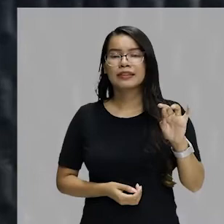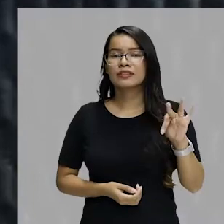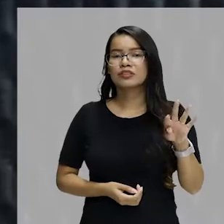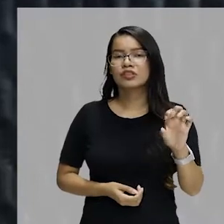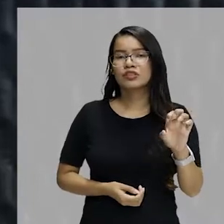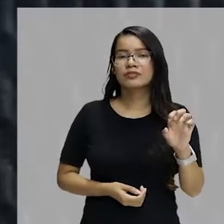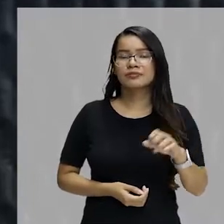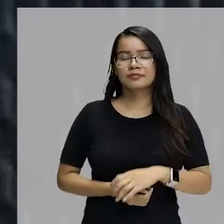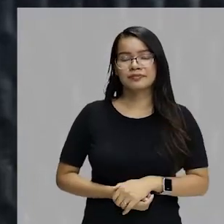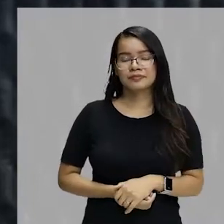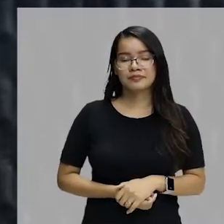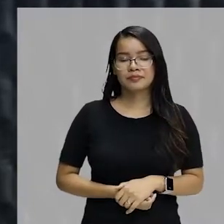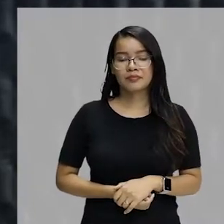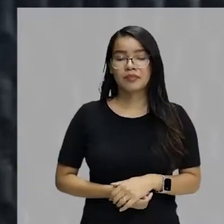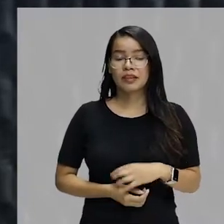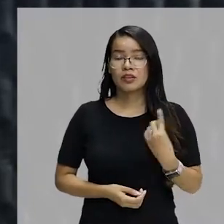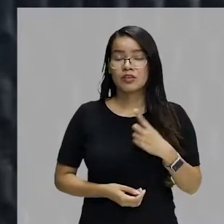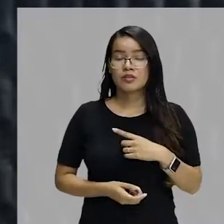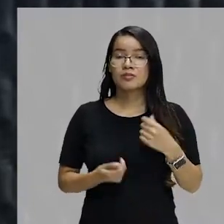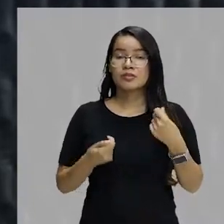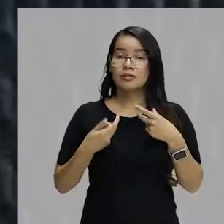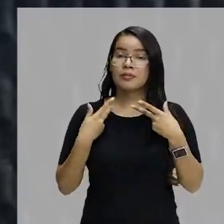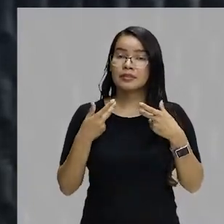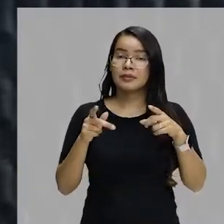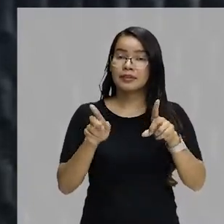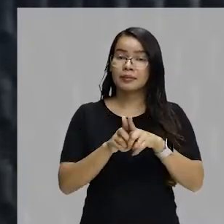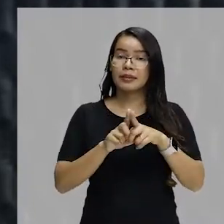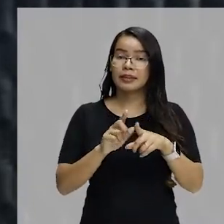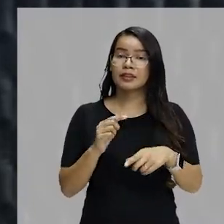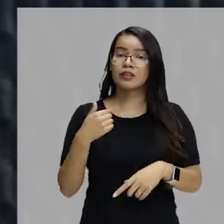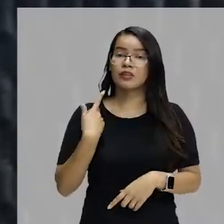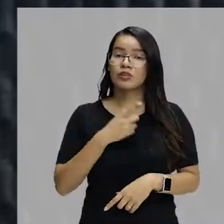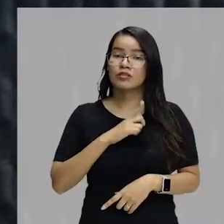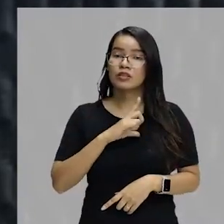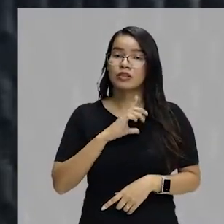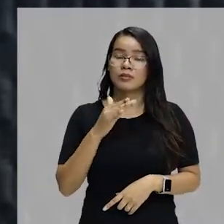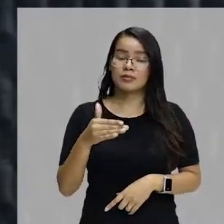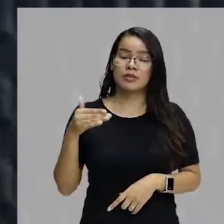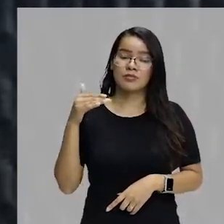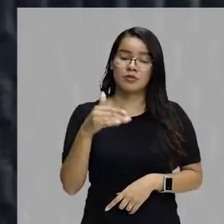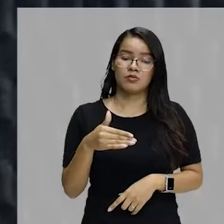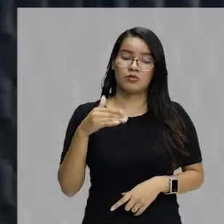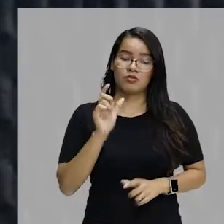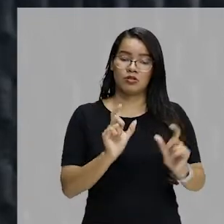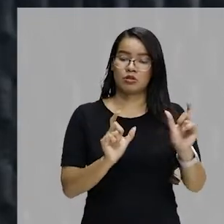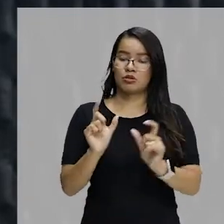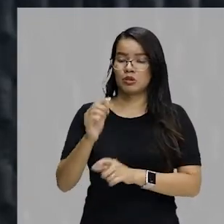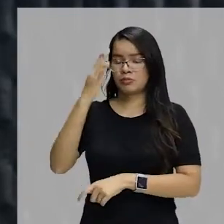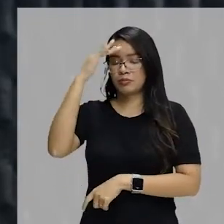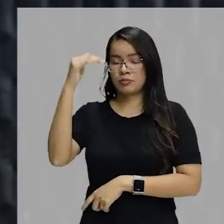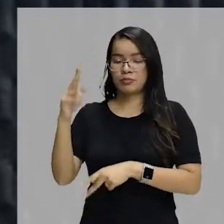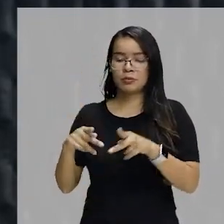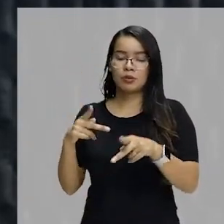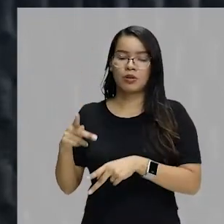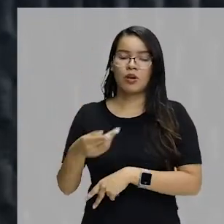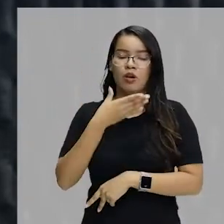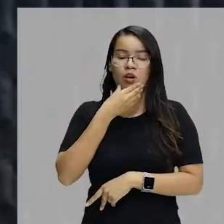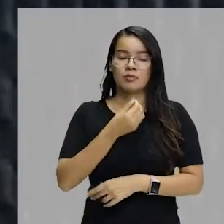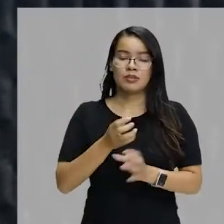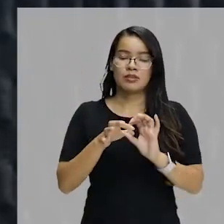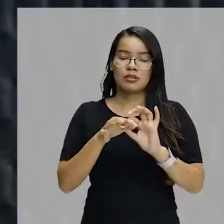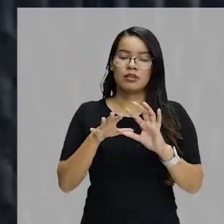que nessas províncias nós teremos a participação de setores populares, homens livres, sertanejos, inclusive